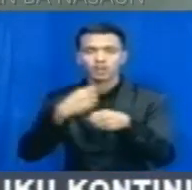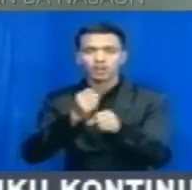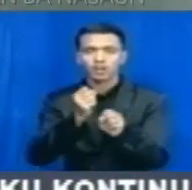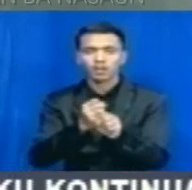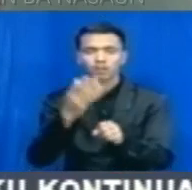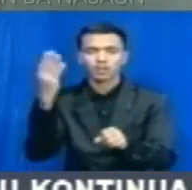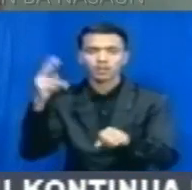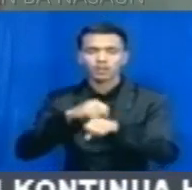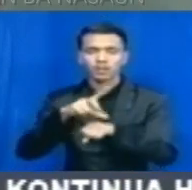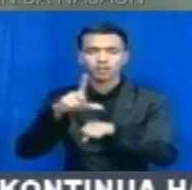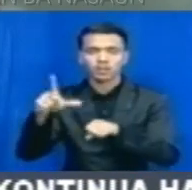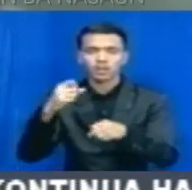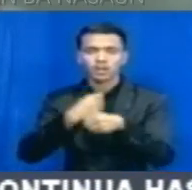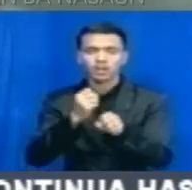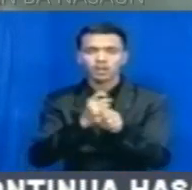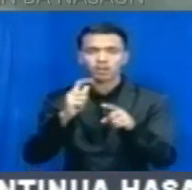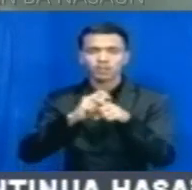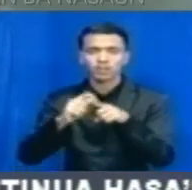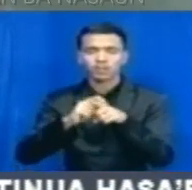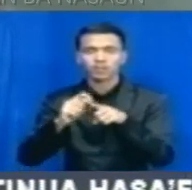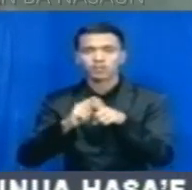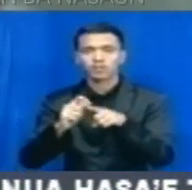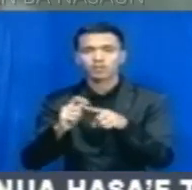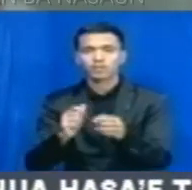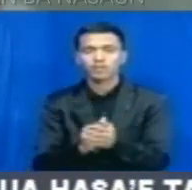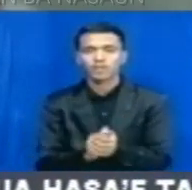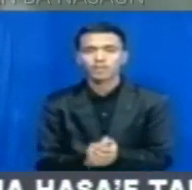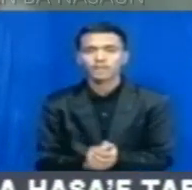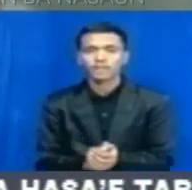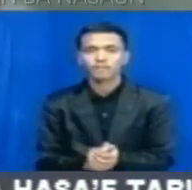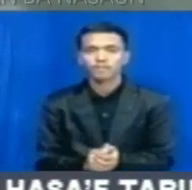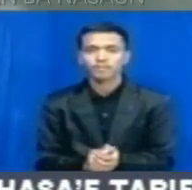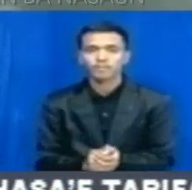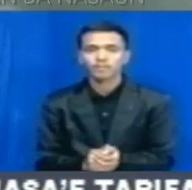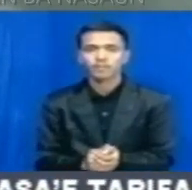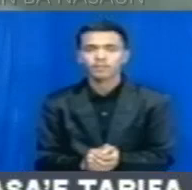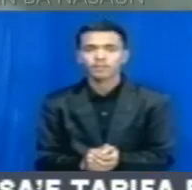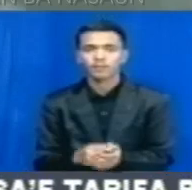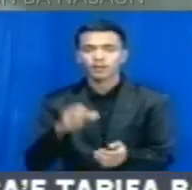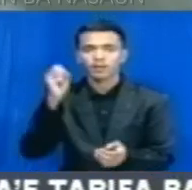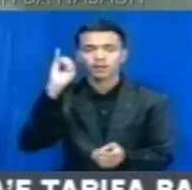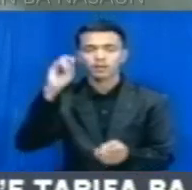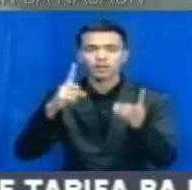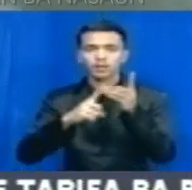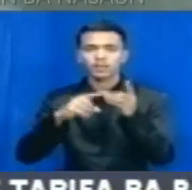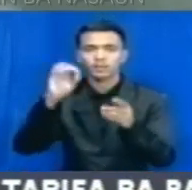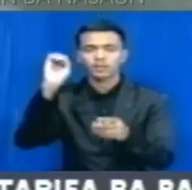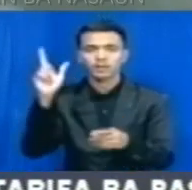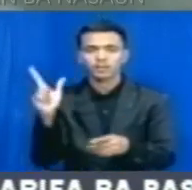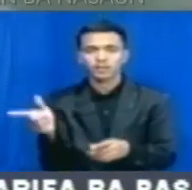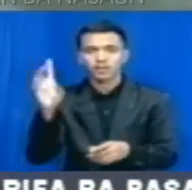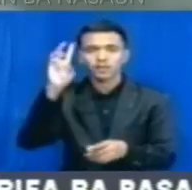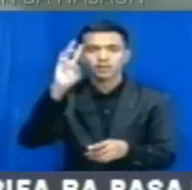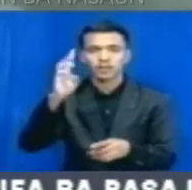iha nasional, halo trenyamentu de tuir trenyamentu, ma ima kofa al trenyamentu ba ita ni a supervisor enumeror ni a dia 26, agora agustus